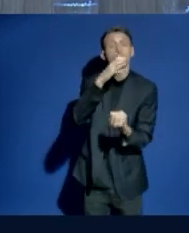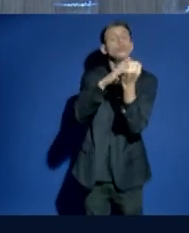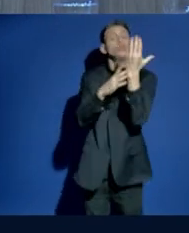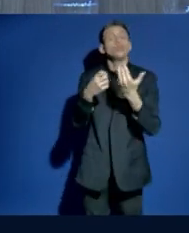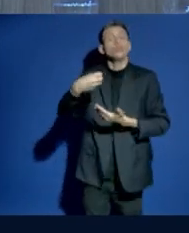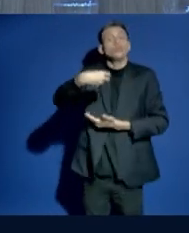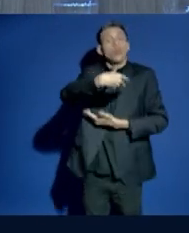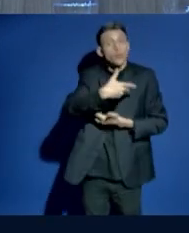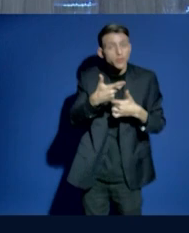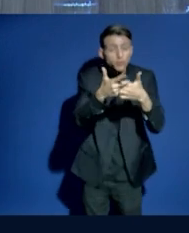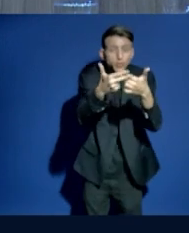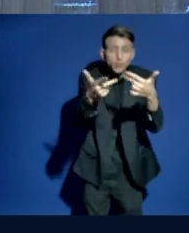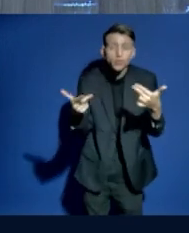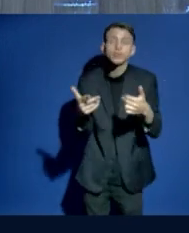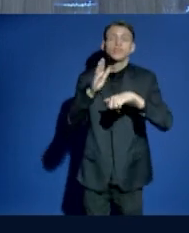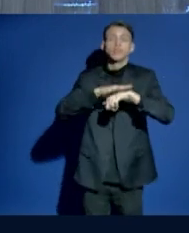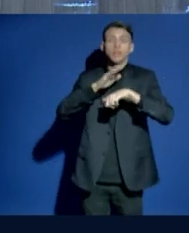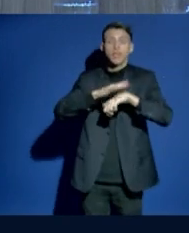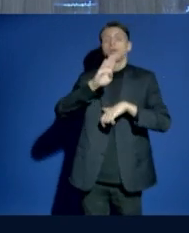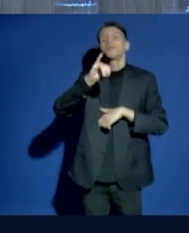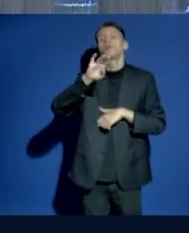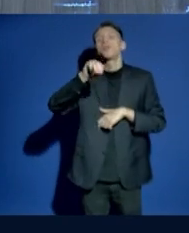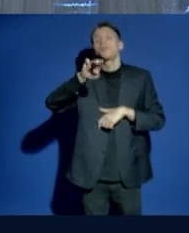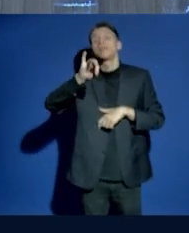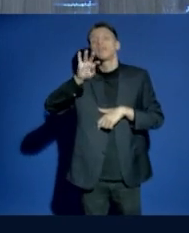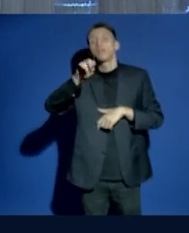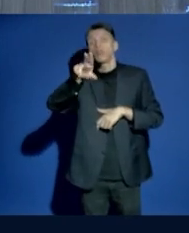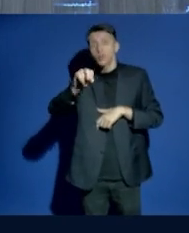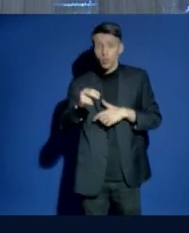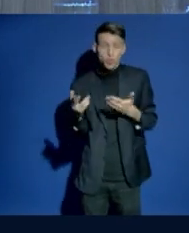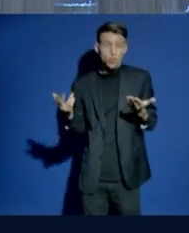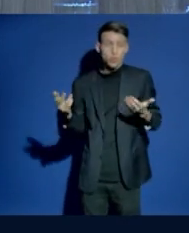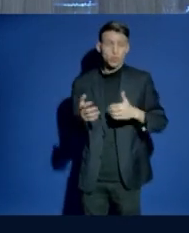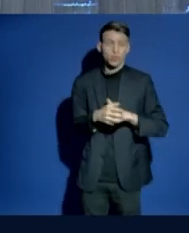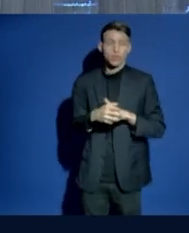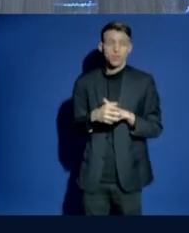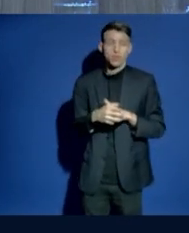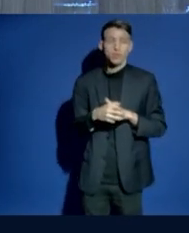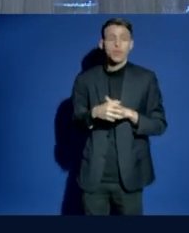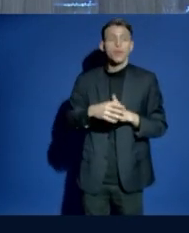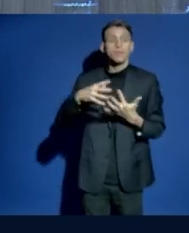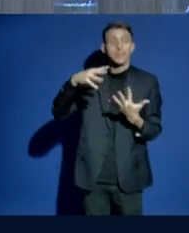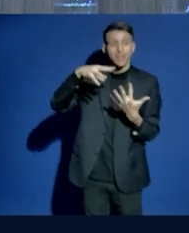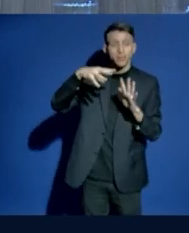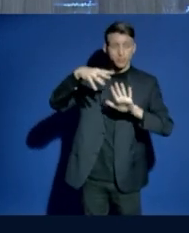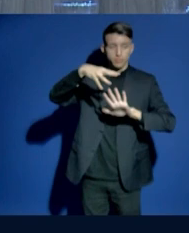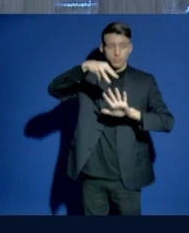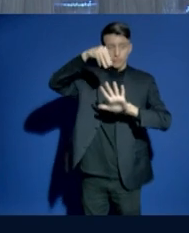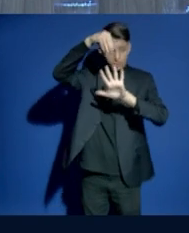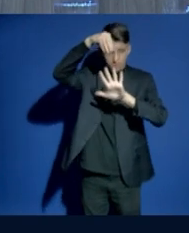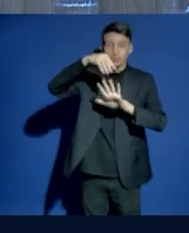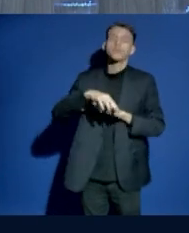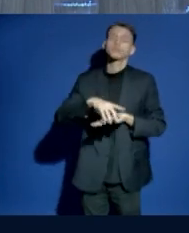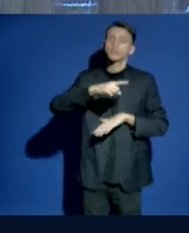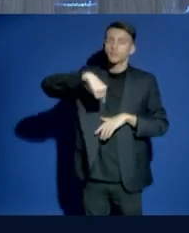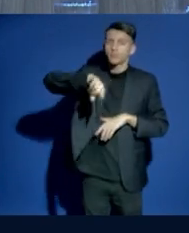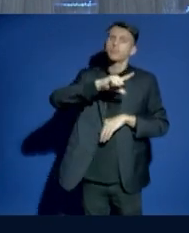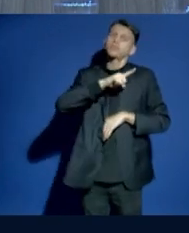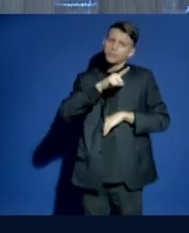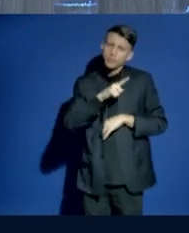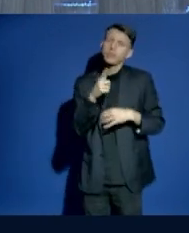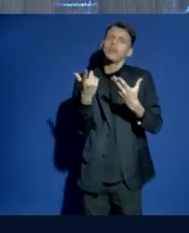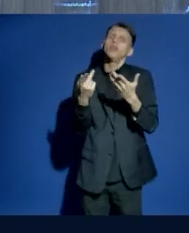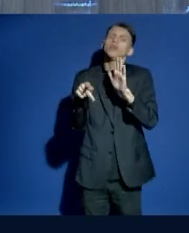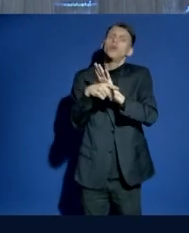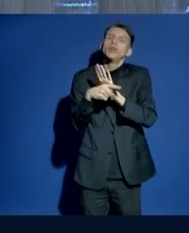veículos movido a biometrando por exemplo hoje até muitas colhedoras no campo trato